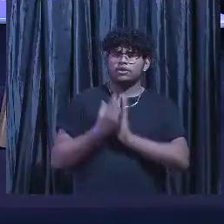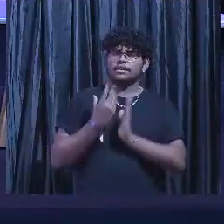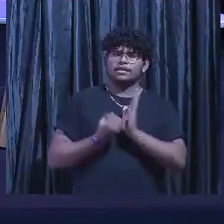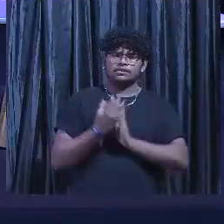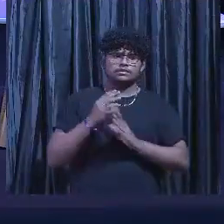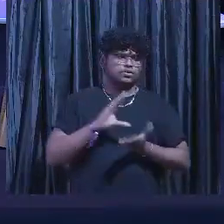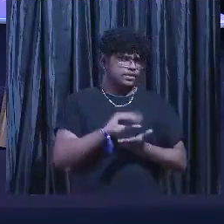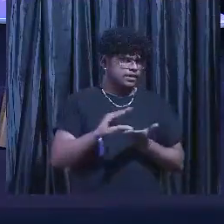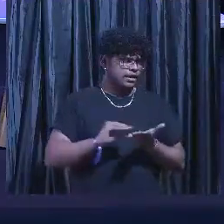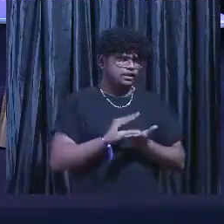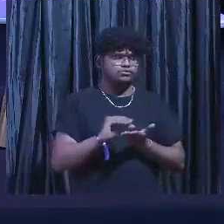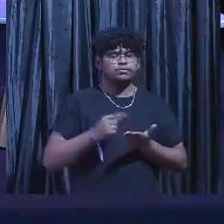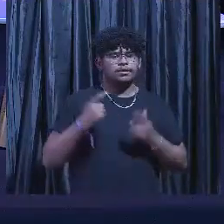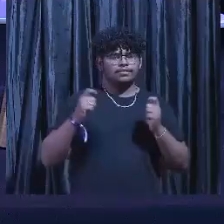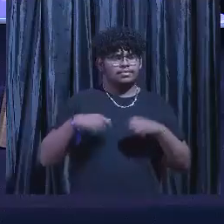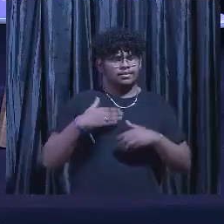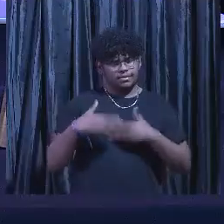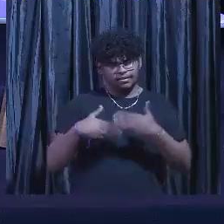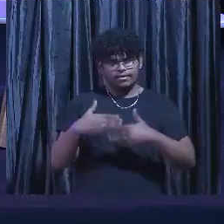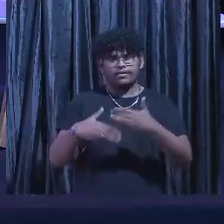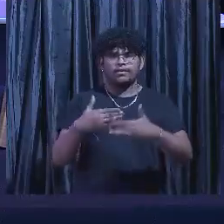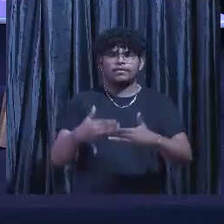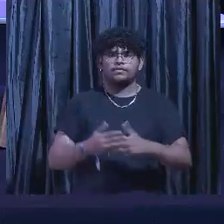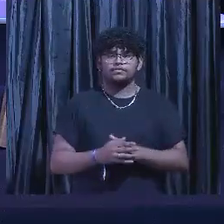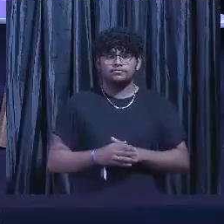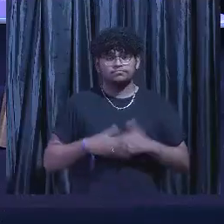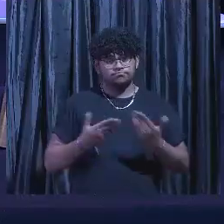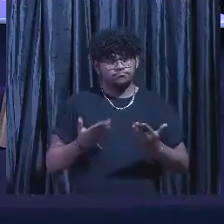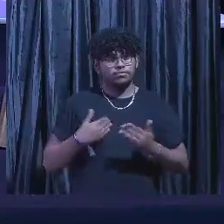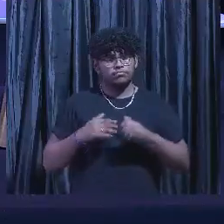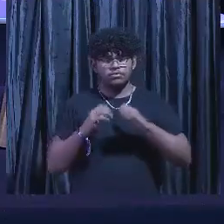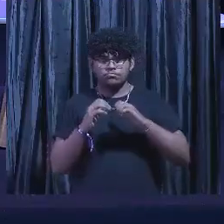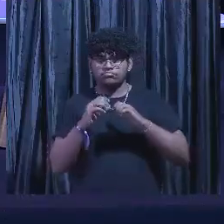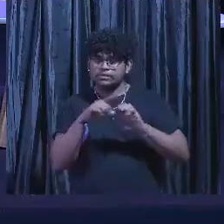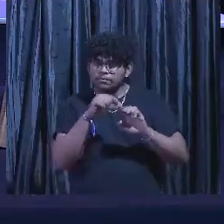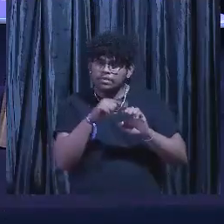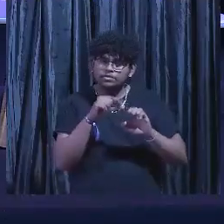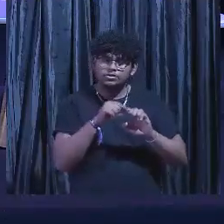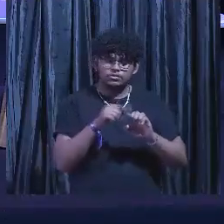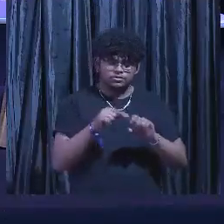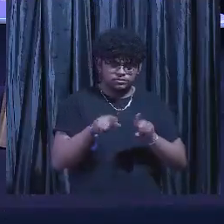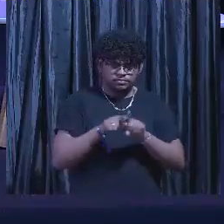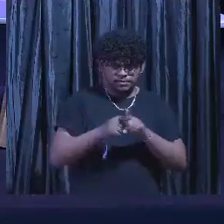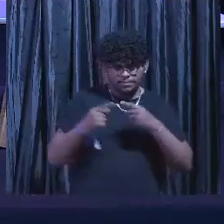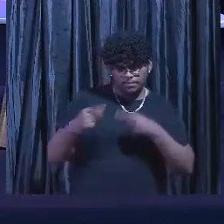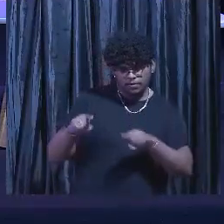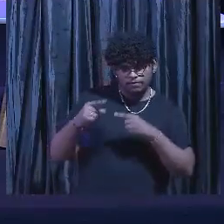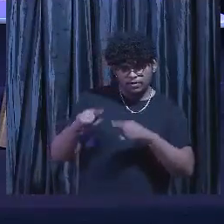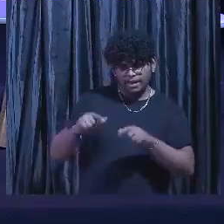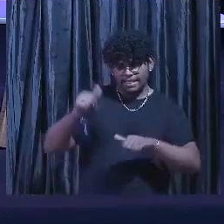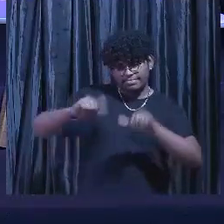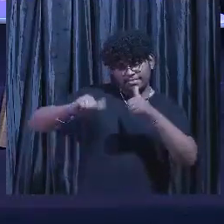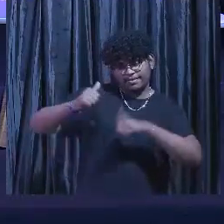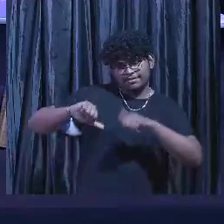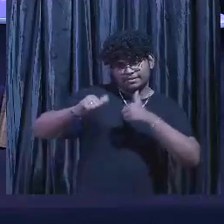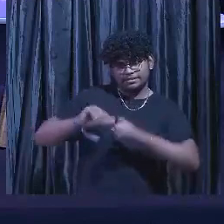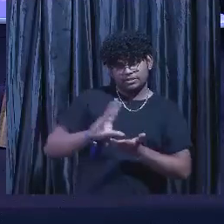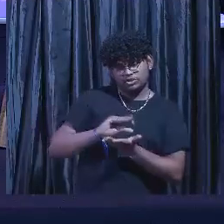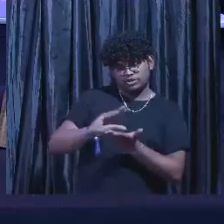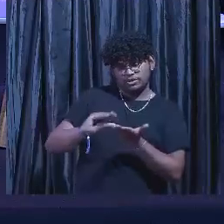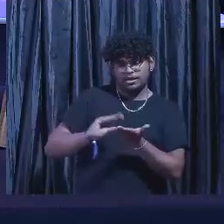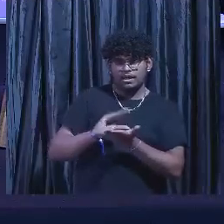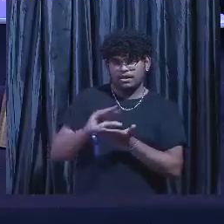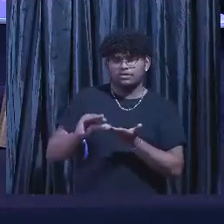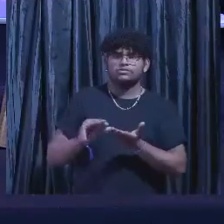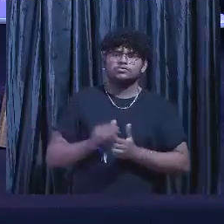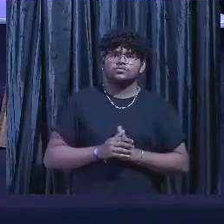Então, da mesma forma que a gente provoca o empreendedorismo, provocar a análise de dados, ele está junto no processo